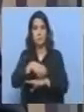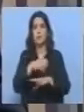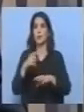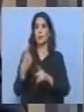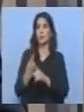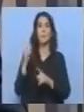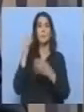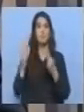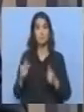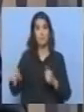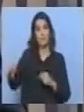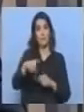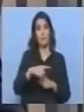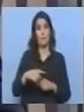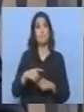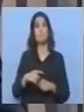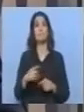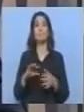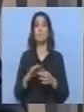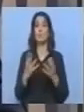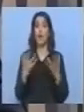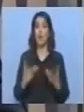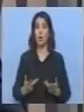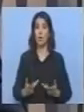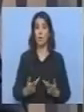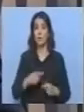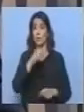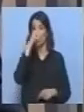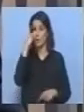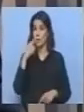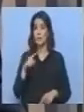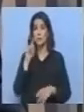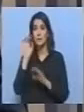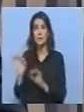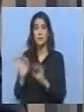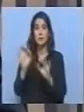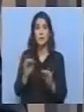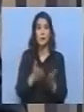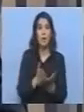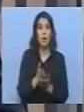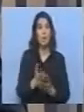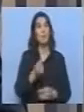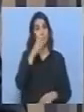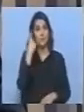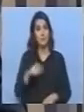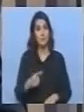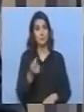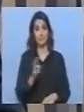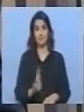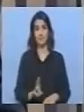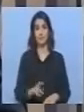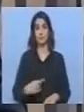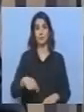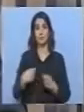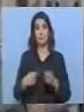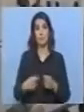qualidade, é um património que a nós, do ponto de vista orçamental, nos custa muito a manter e a preservar. E este valor que nós usamos